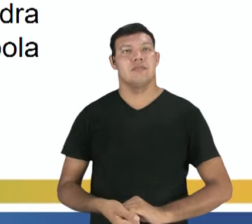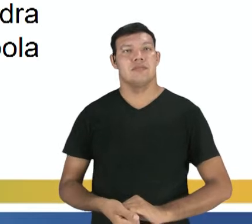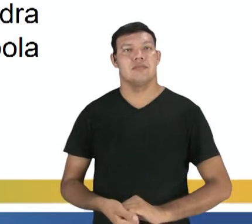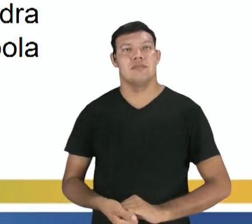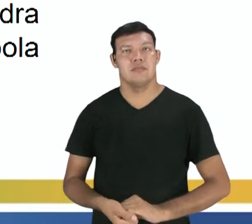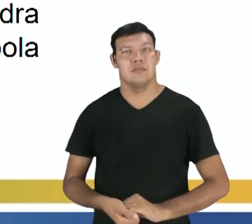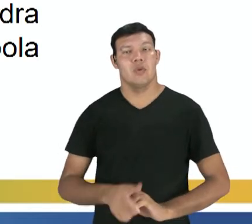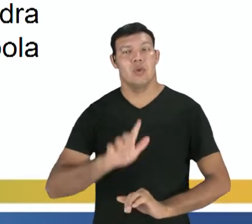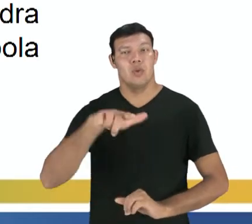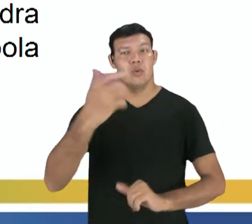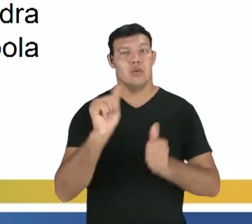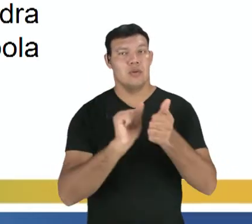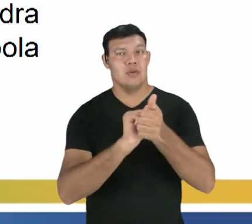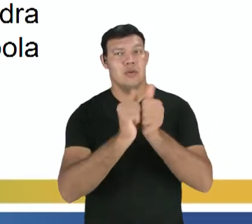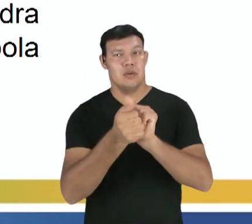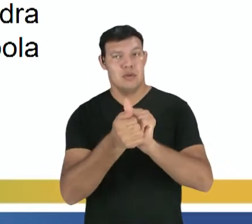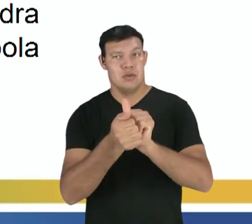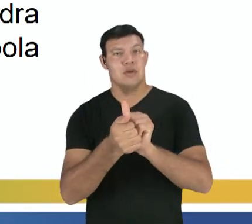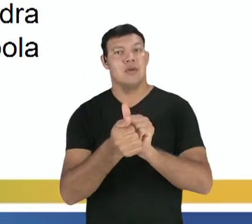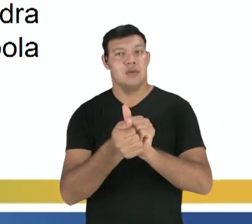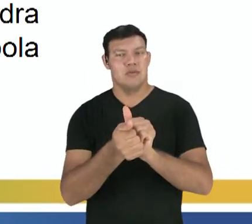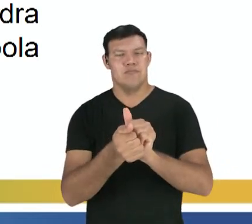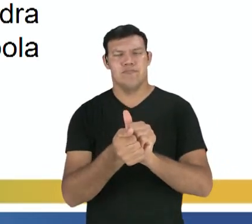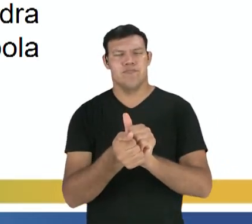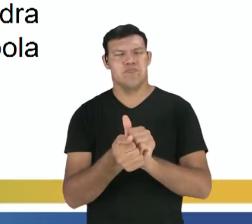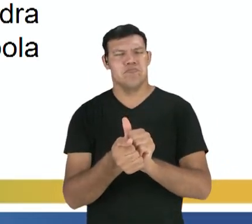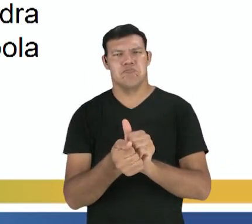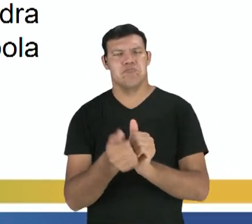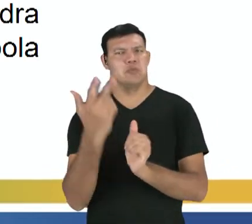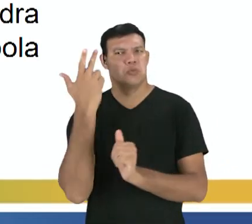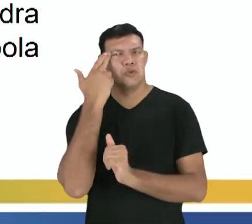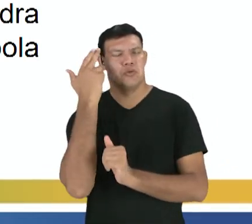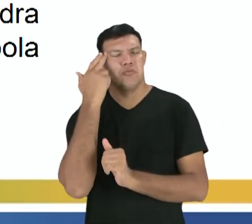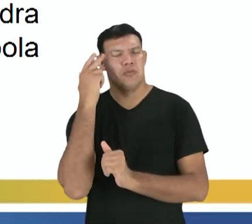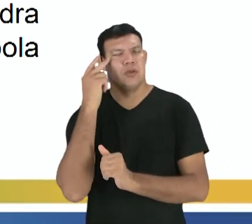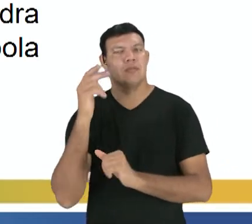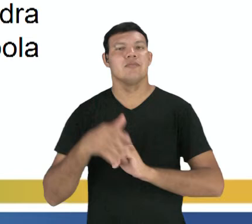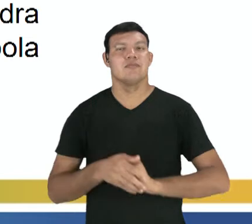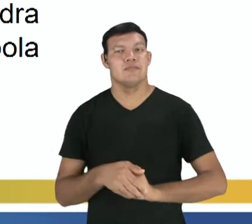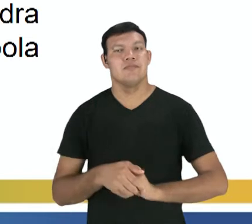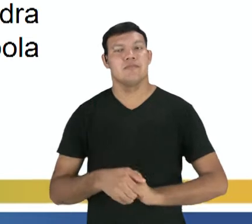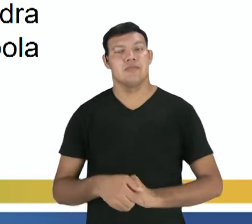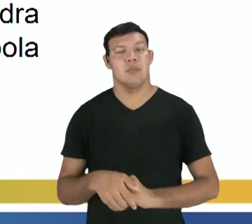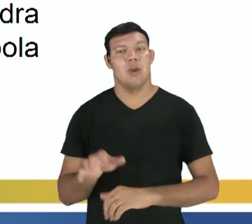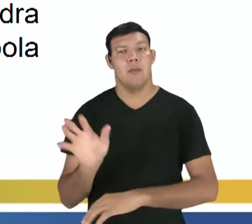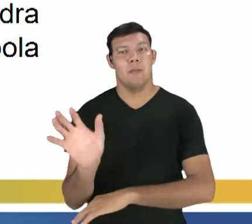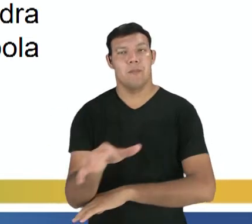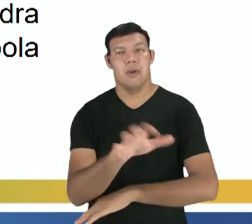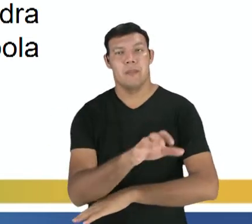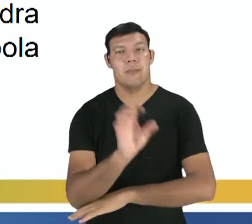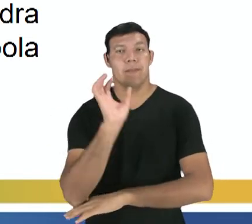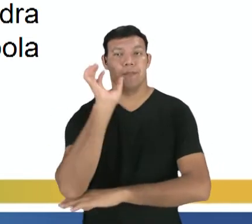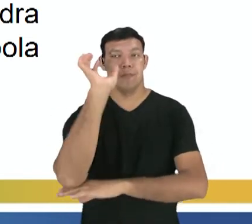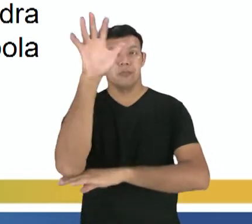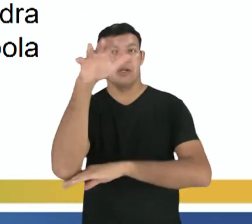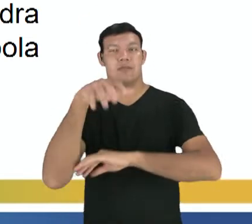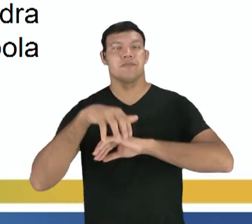Um outro esporte que também não é tão estranho para nós é o basquetebol, ou em